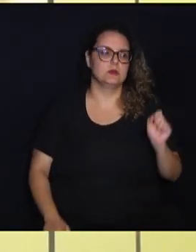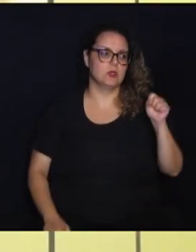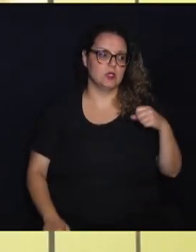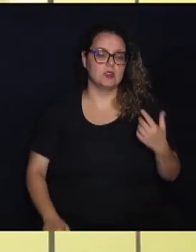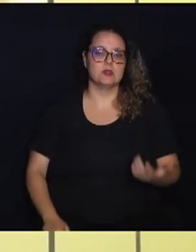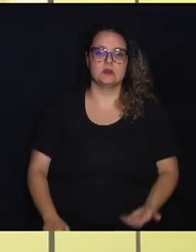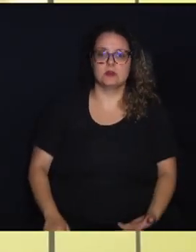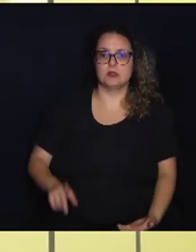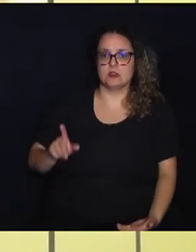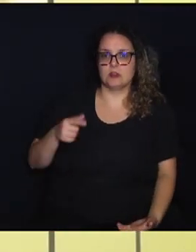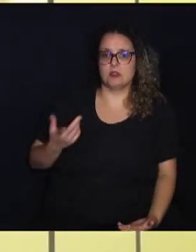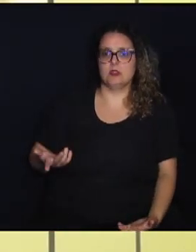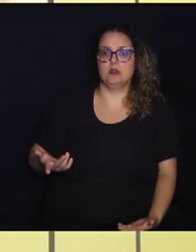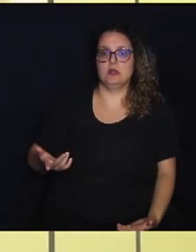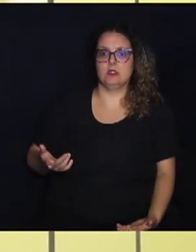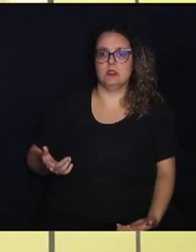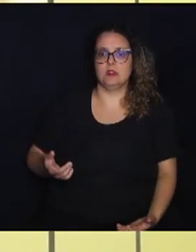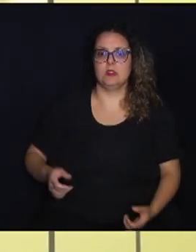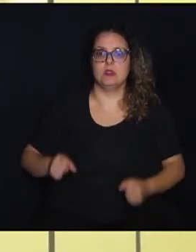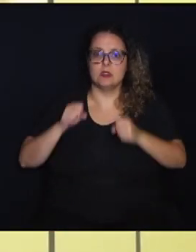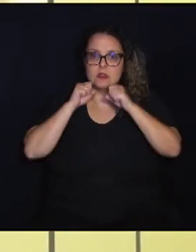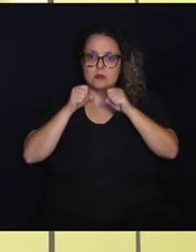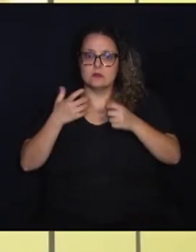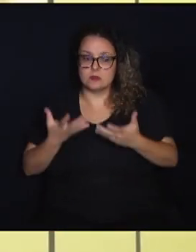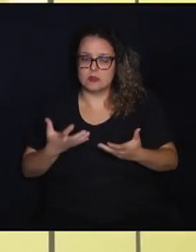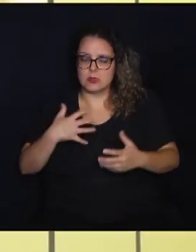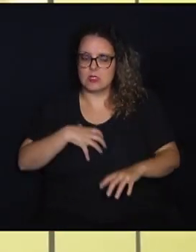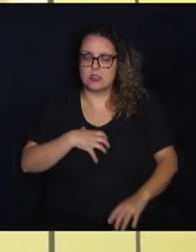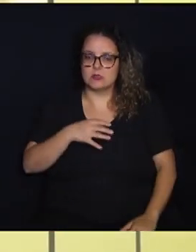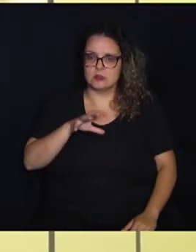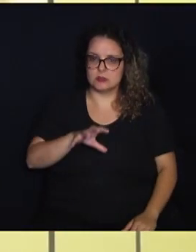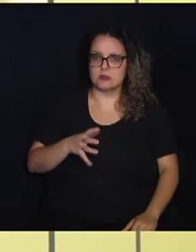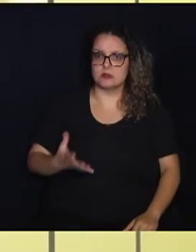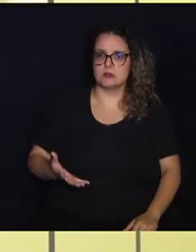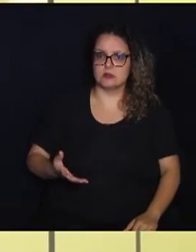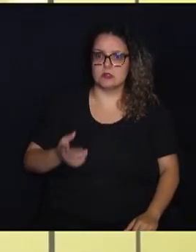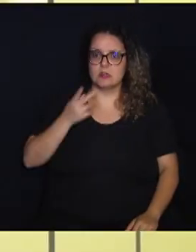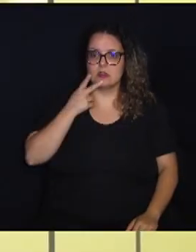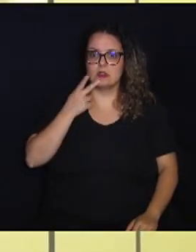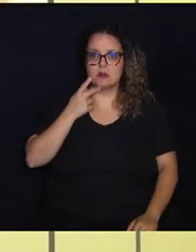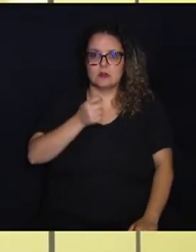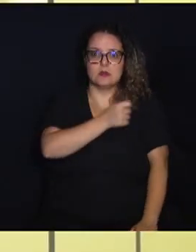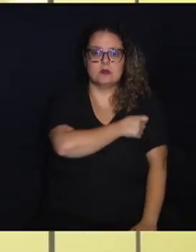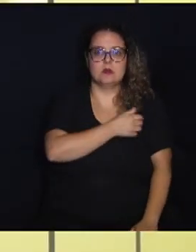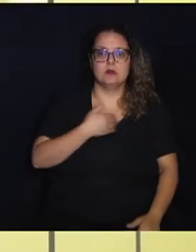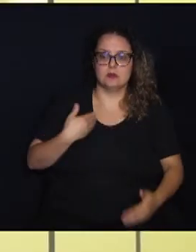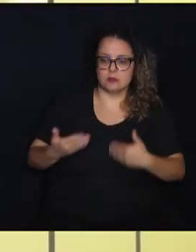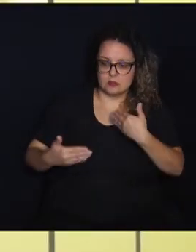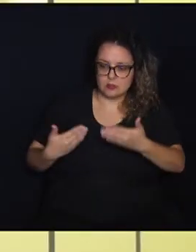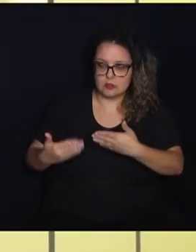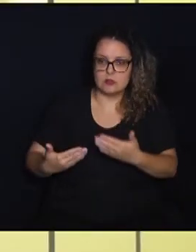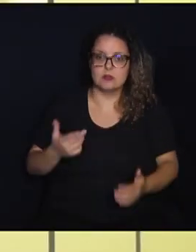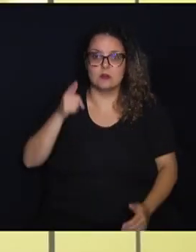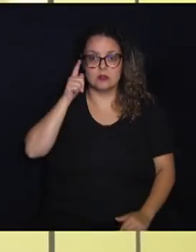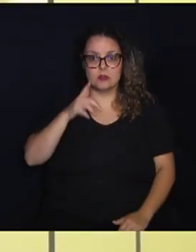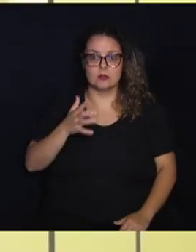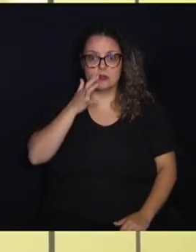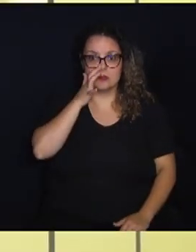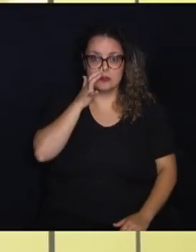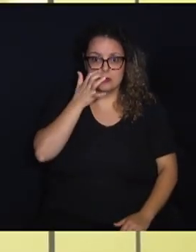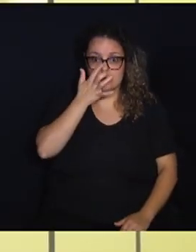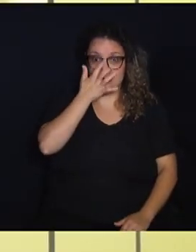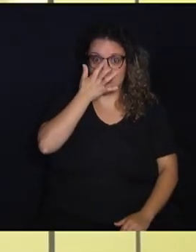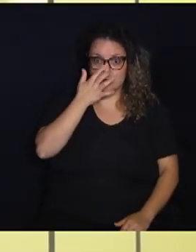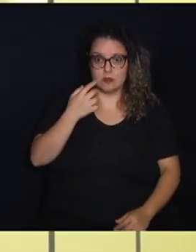Que a assessoria, ela entra nesse sentido. É você falar com o aluno toda semana e ver se ele está conseguindo, dele fazer uma